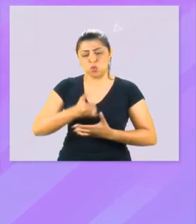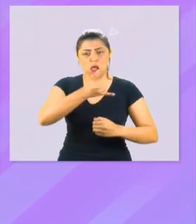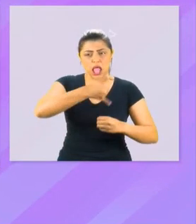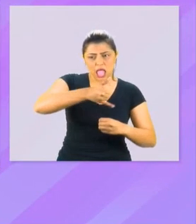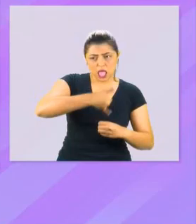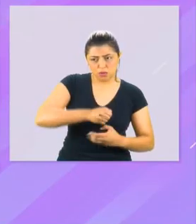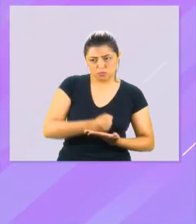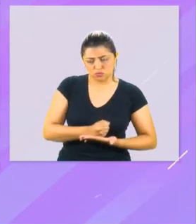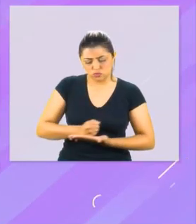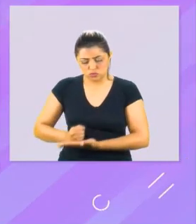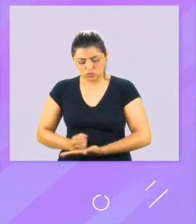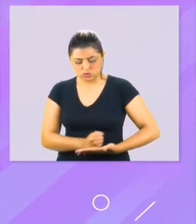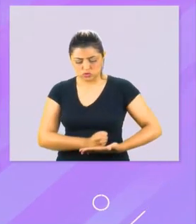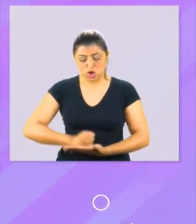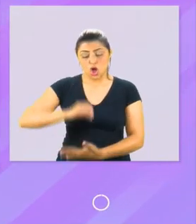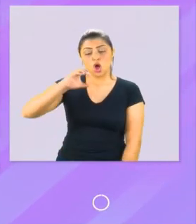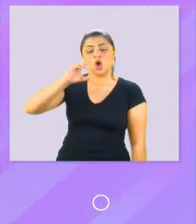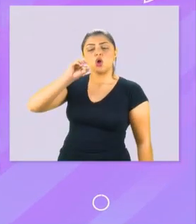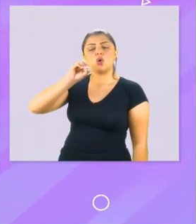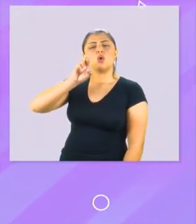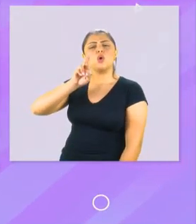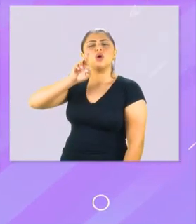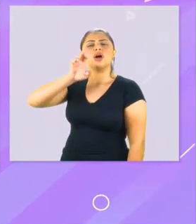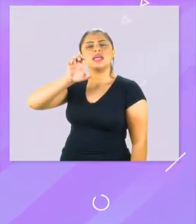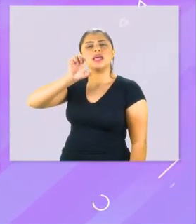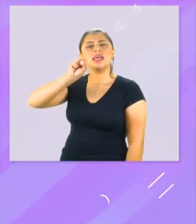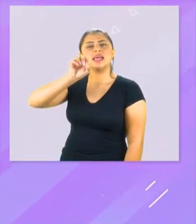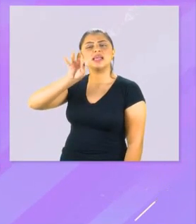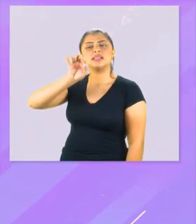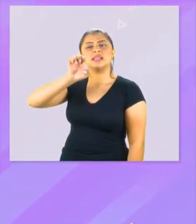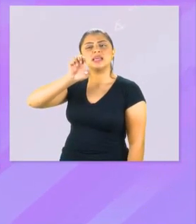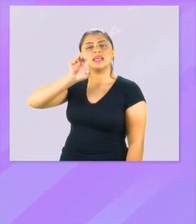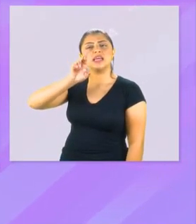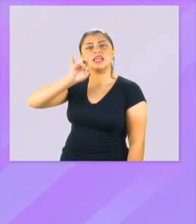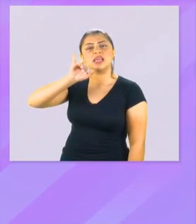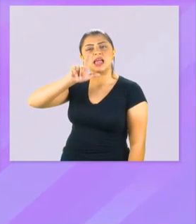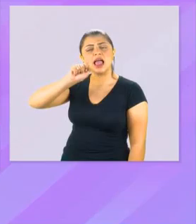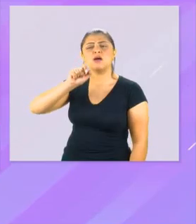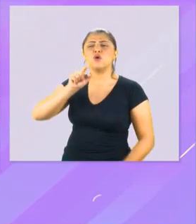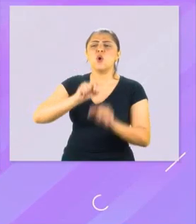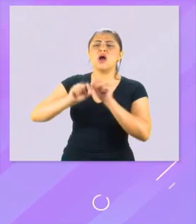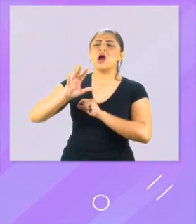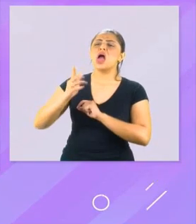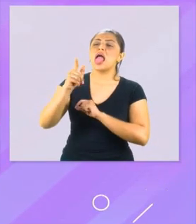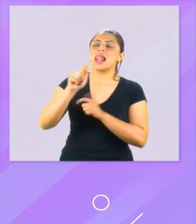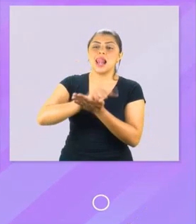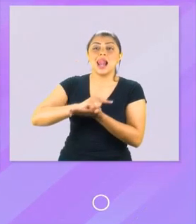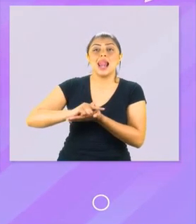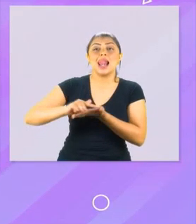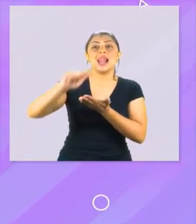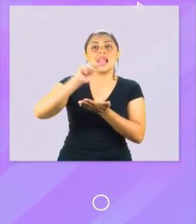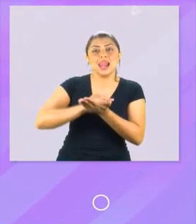carrega pouco colesterol e pouco ésteres de colesterila. Então, para que serve essa proteína, essa lipoproteína?